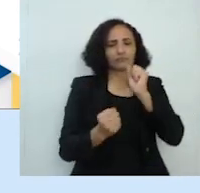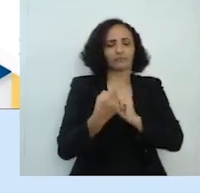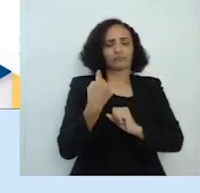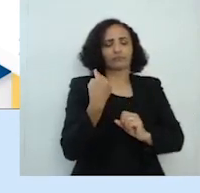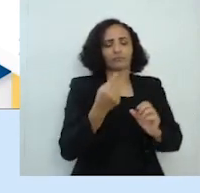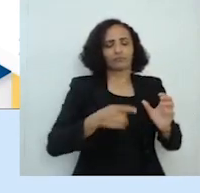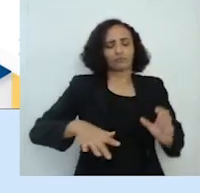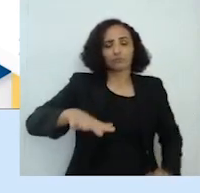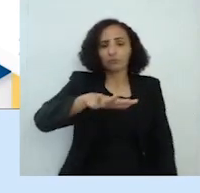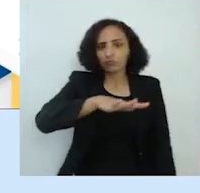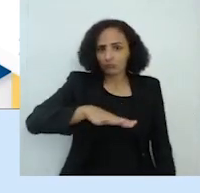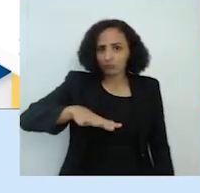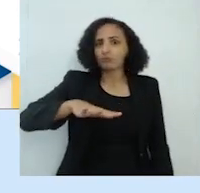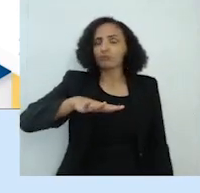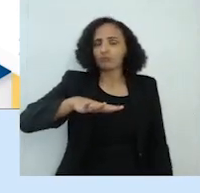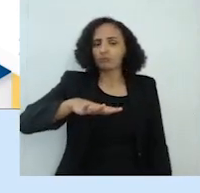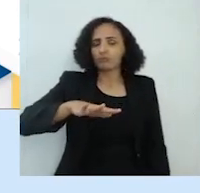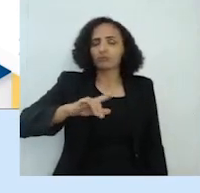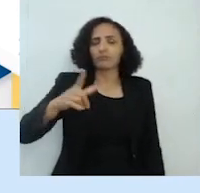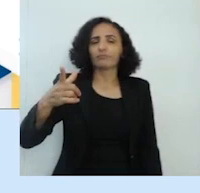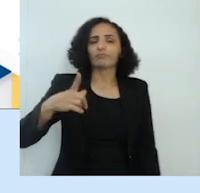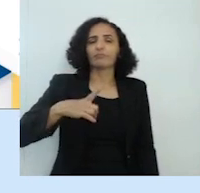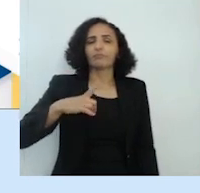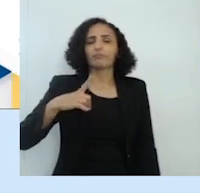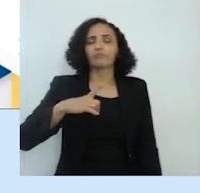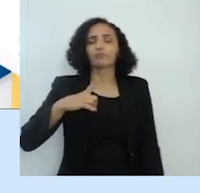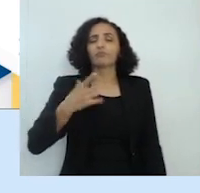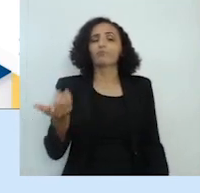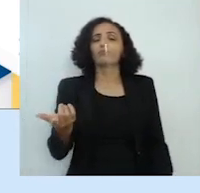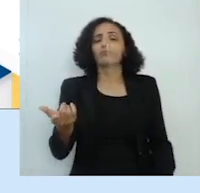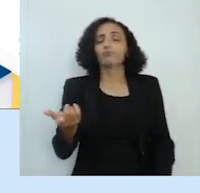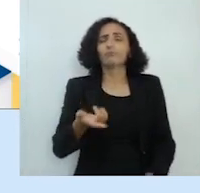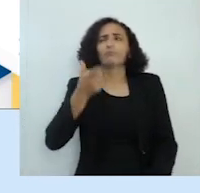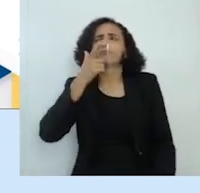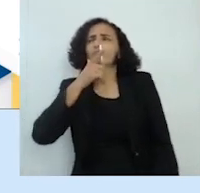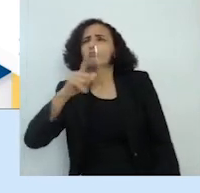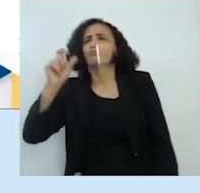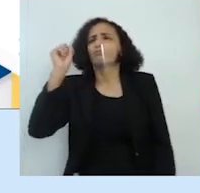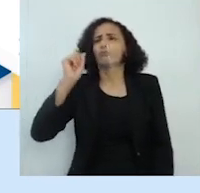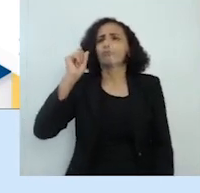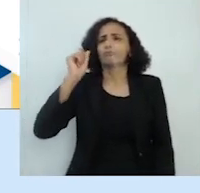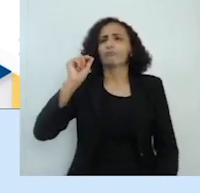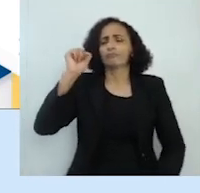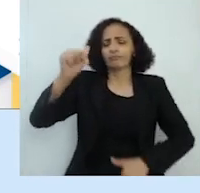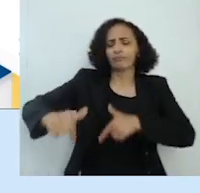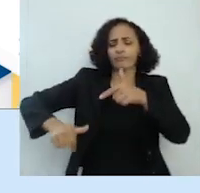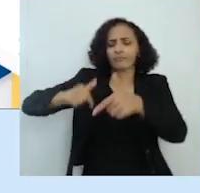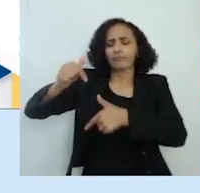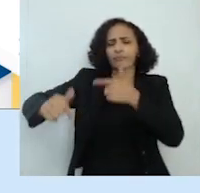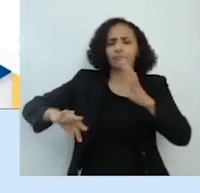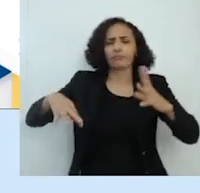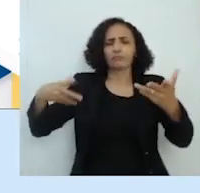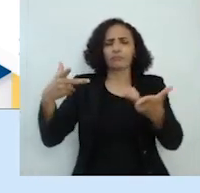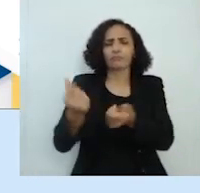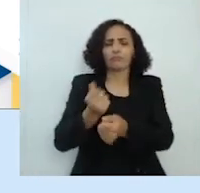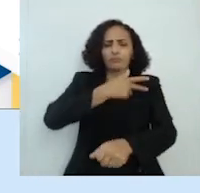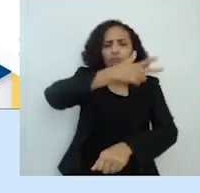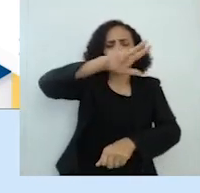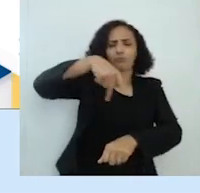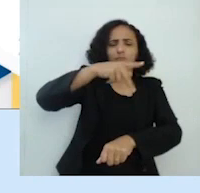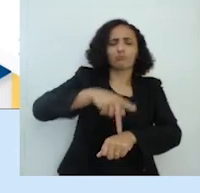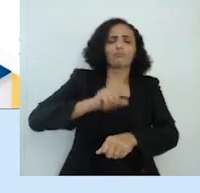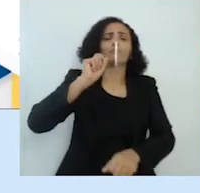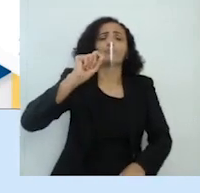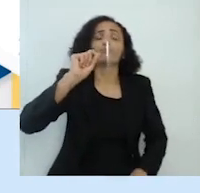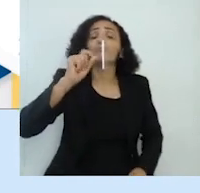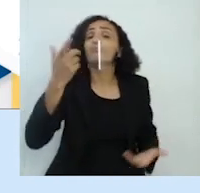cadeias. E tem um modo a ganhar. Os proletariados de todos os países univos. Quem foi que disse